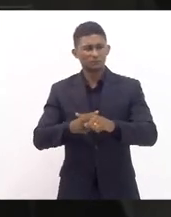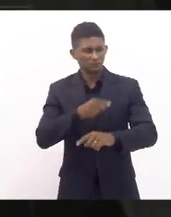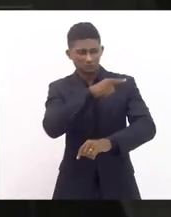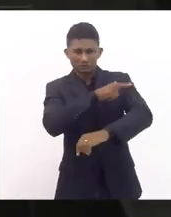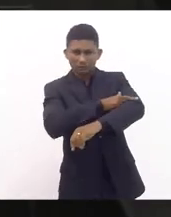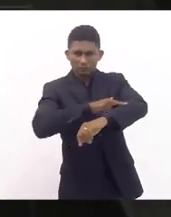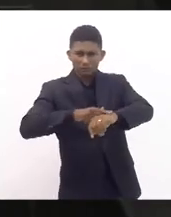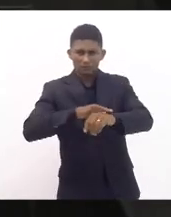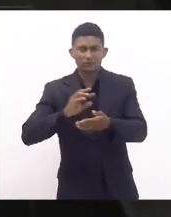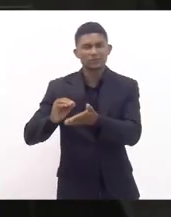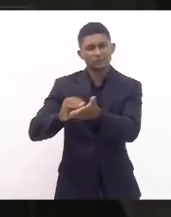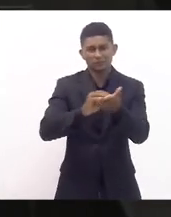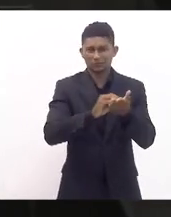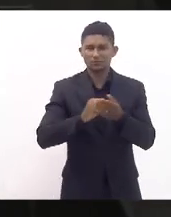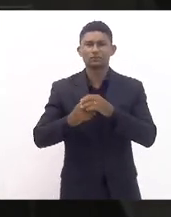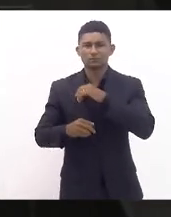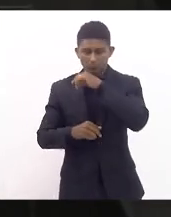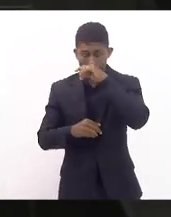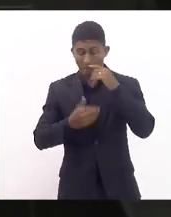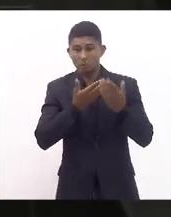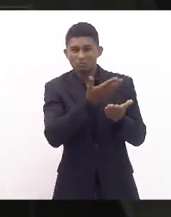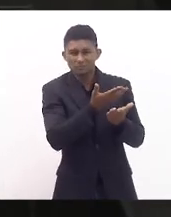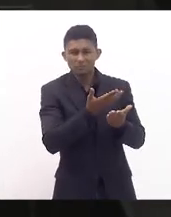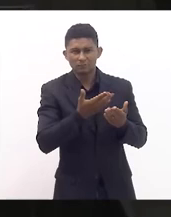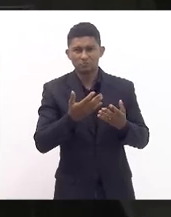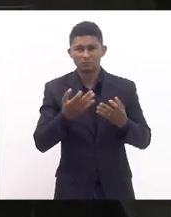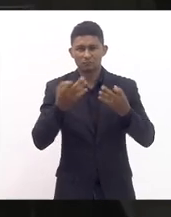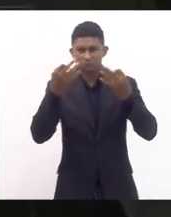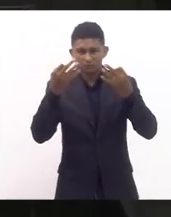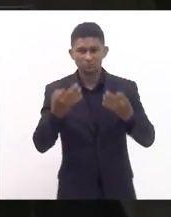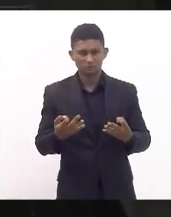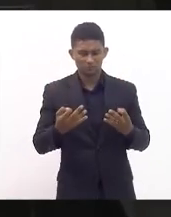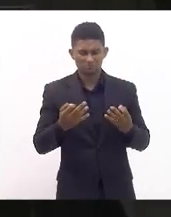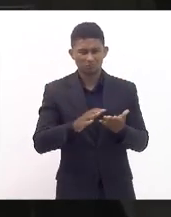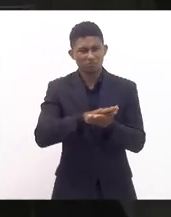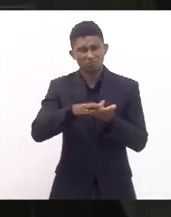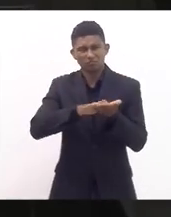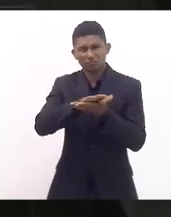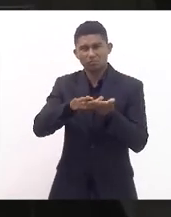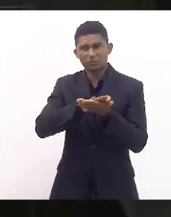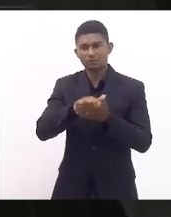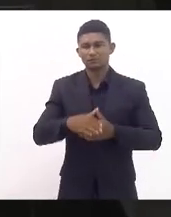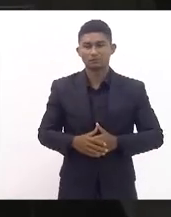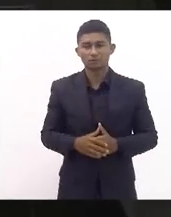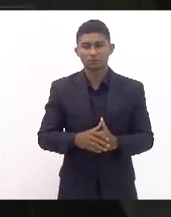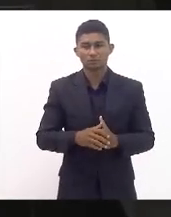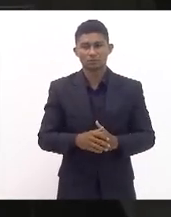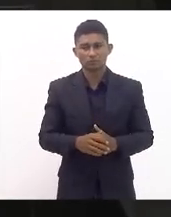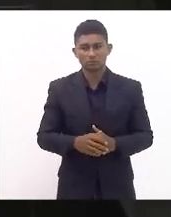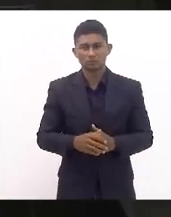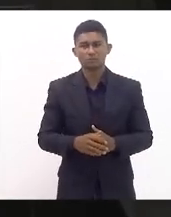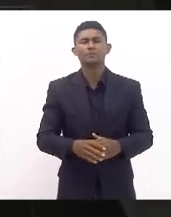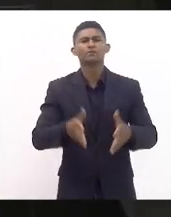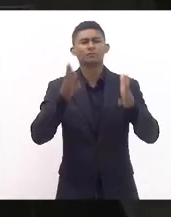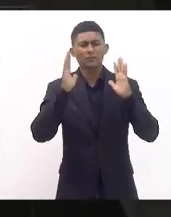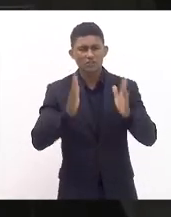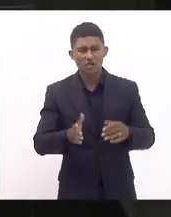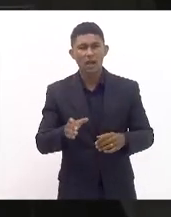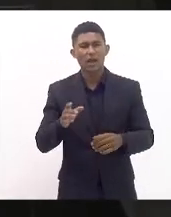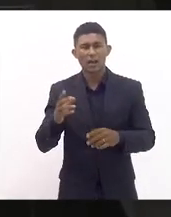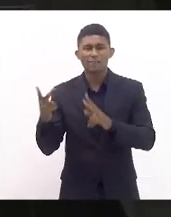comportamento de uma pessoa que honra o cargo que ocupa. Já esteve na minha